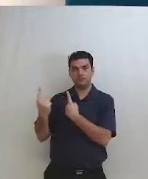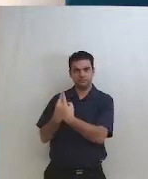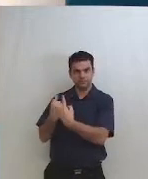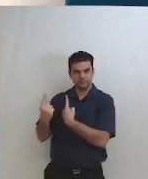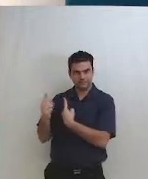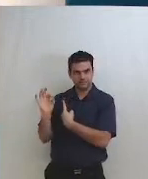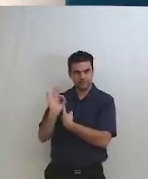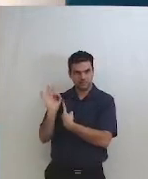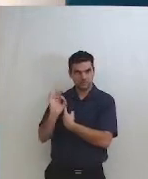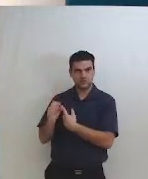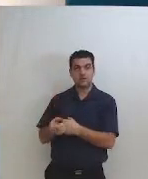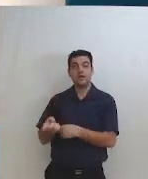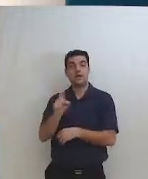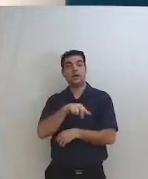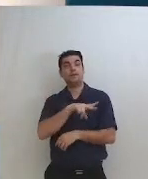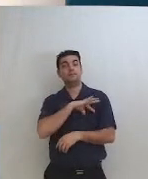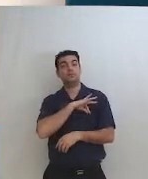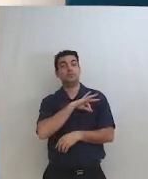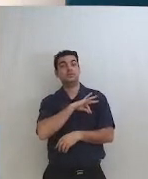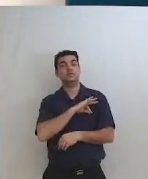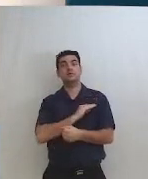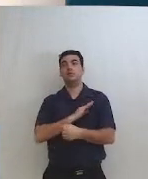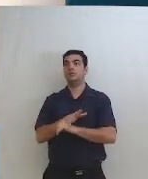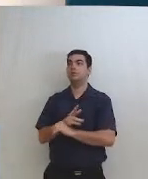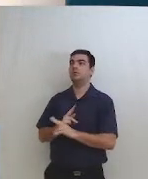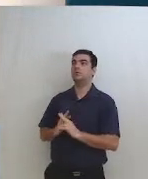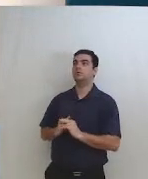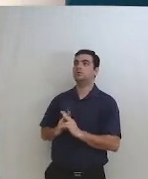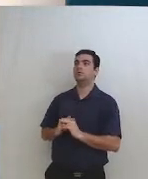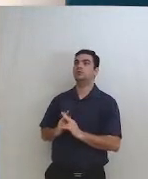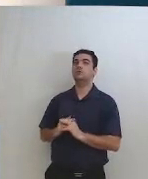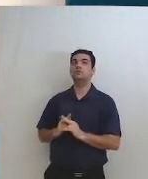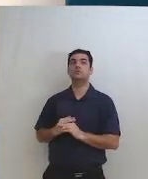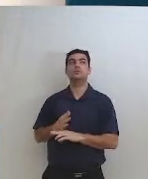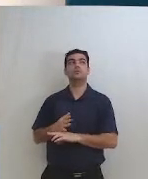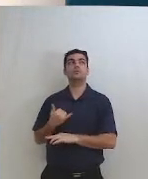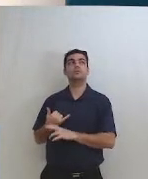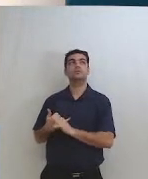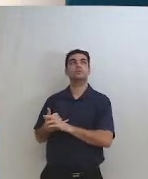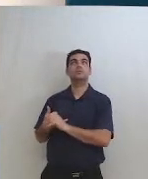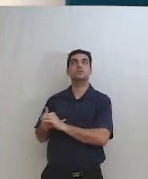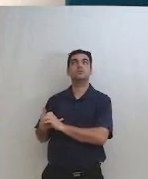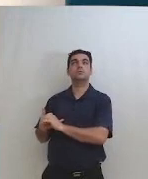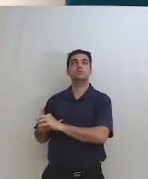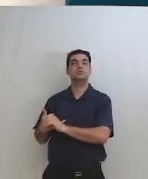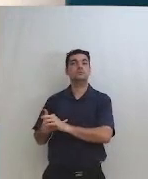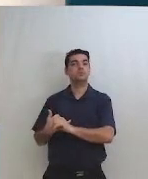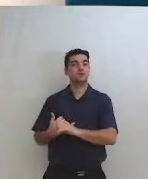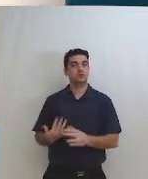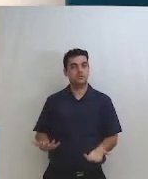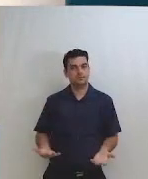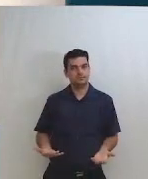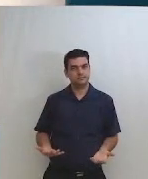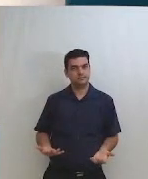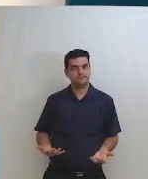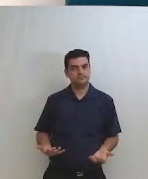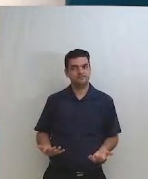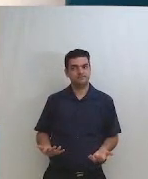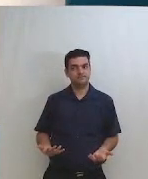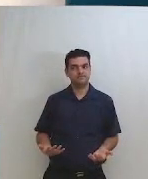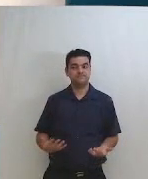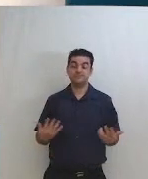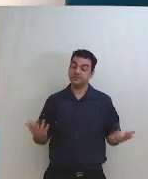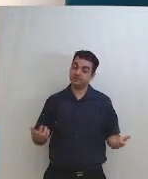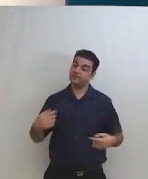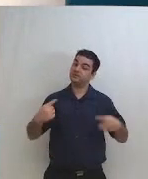um agente infiltrado sem ordem judicial. Essa é a questão, que é uma premissa que é